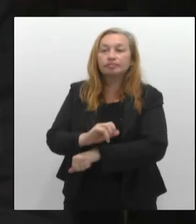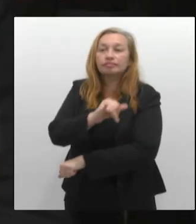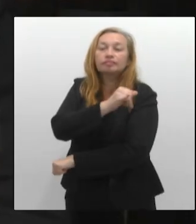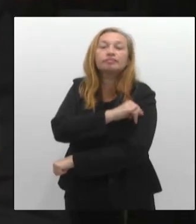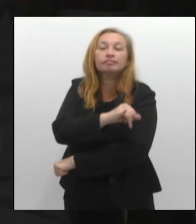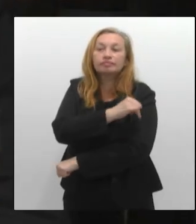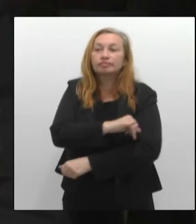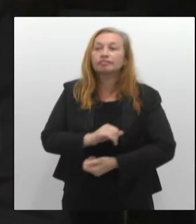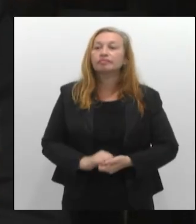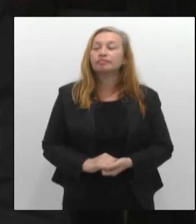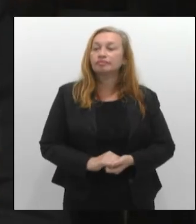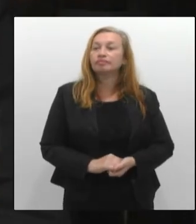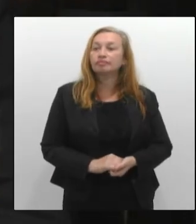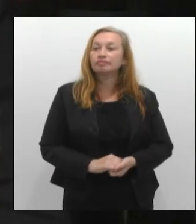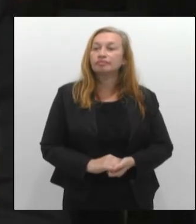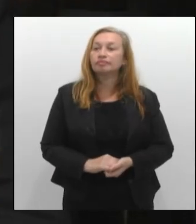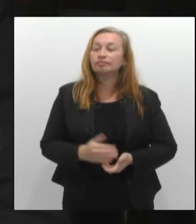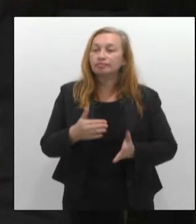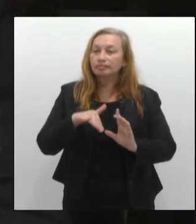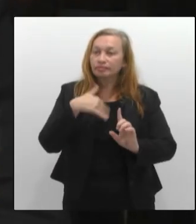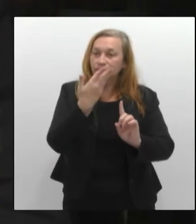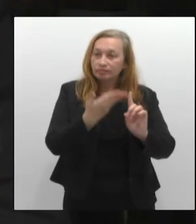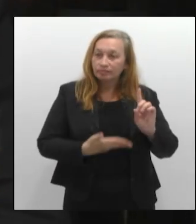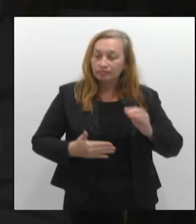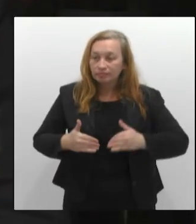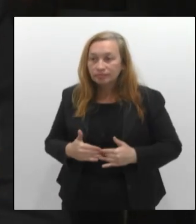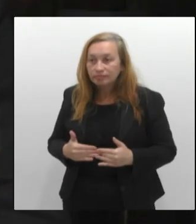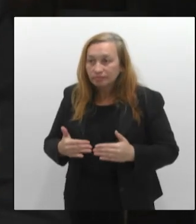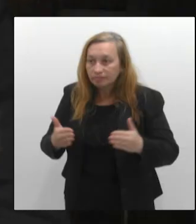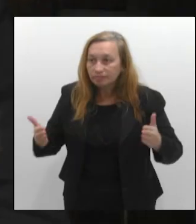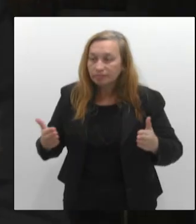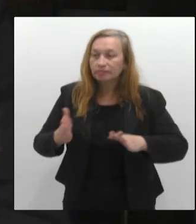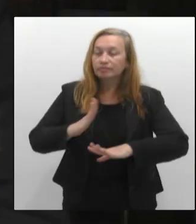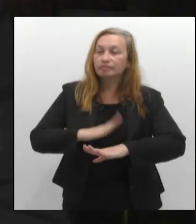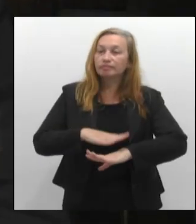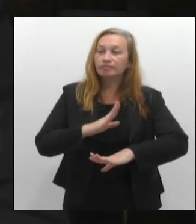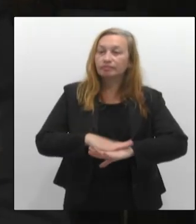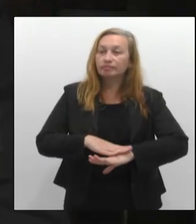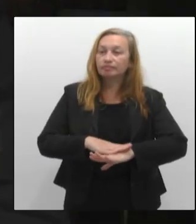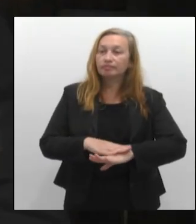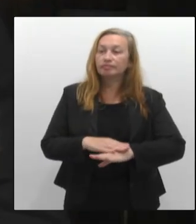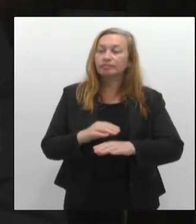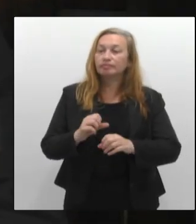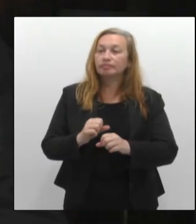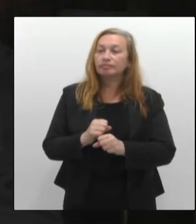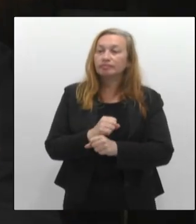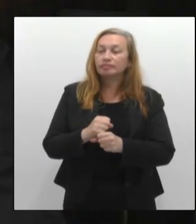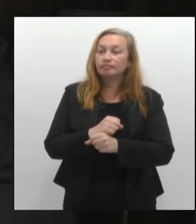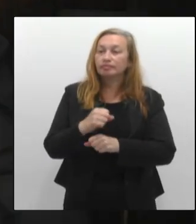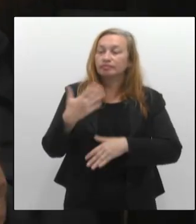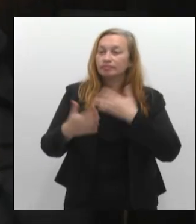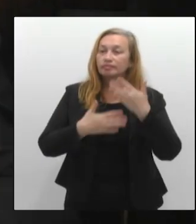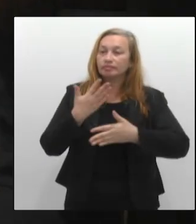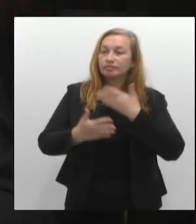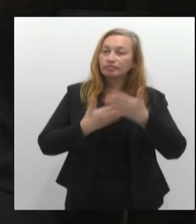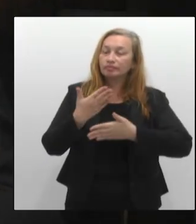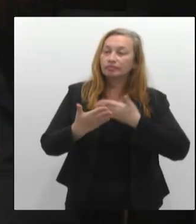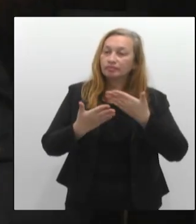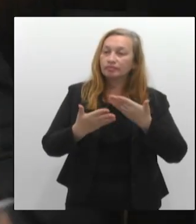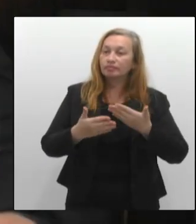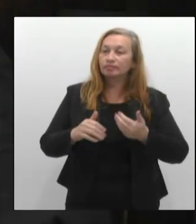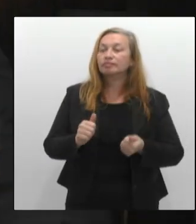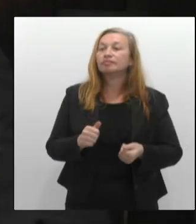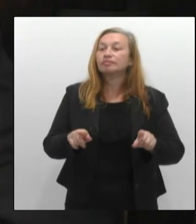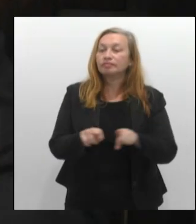Janeiro, abrir essa sessão solene para esse momento do nosso ano jubilar. E aqueles que nos vêm pela tradição